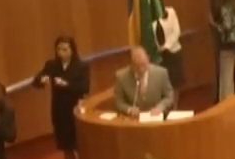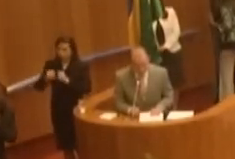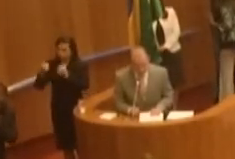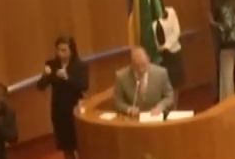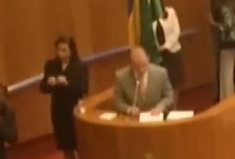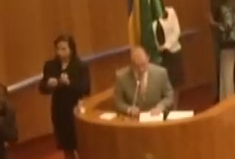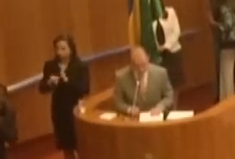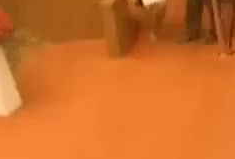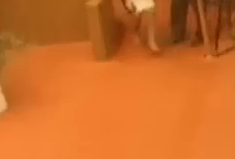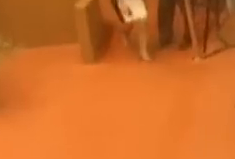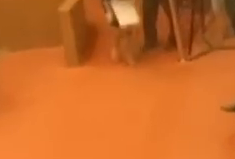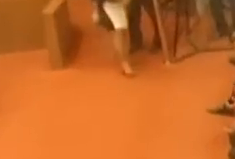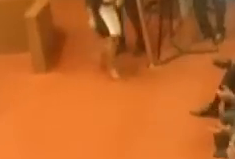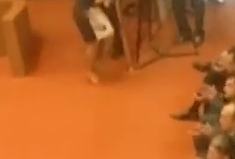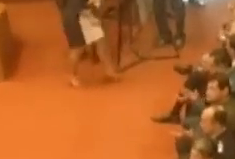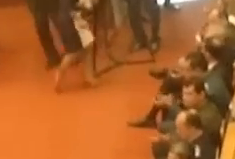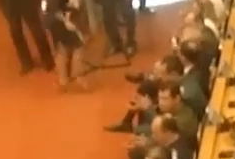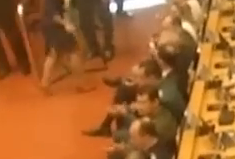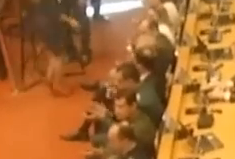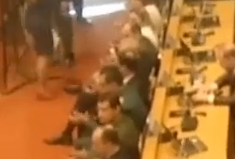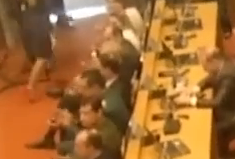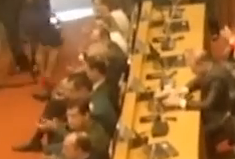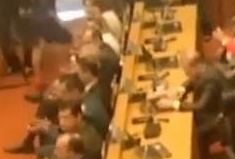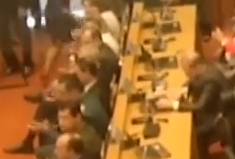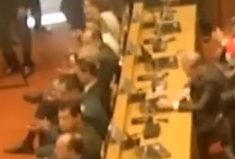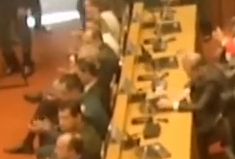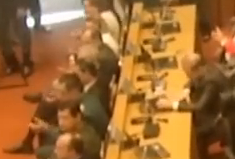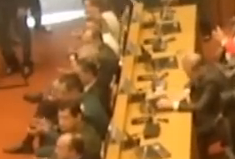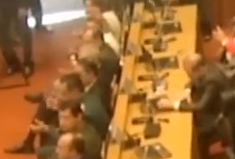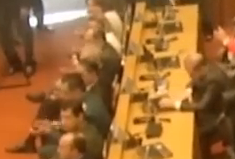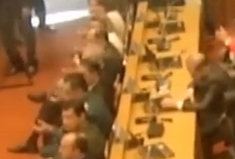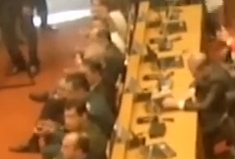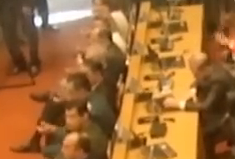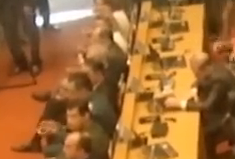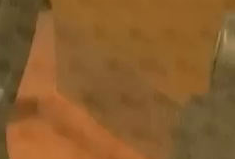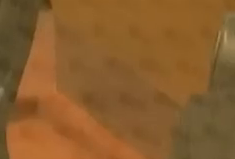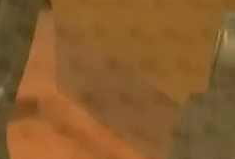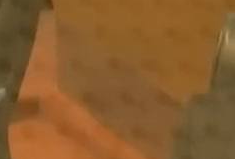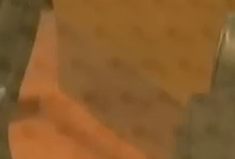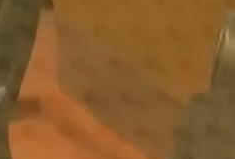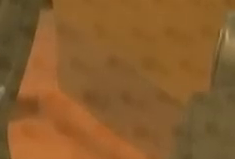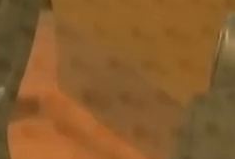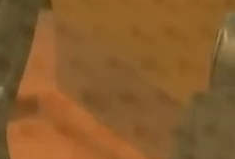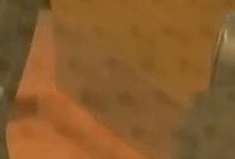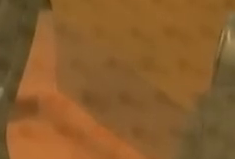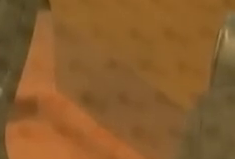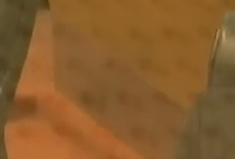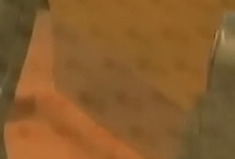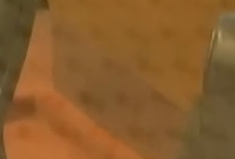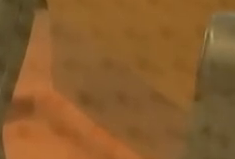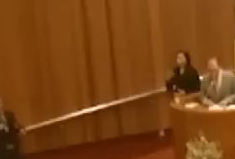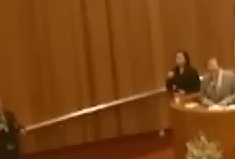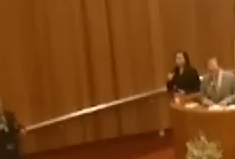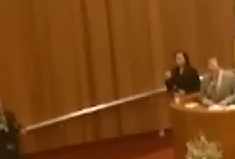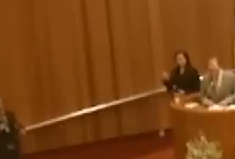Assembleia Legislativa do Maranhão por ocasião da solenidade de abertura dos trabalhos da 4ª Sessão Legislativa da 17ª